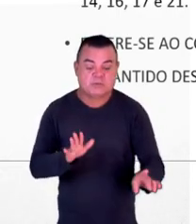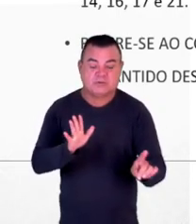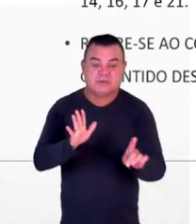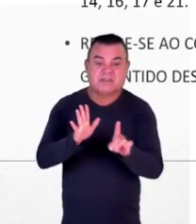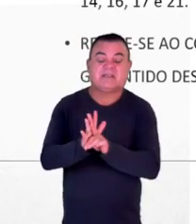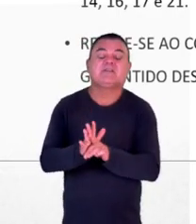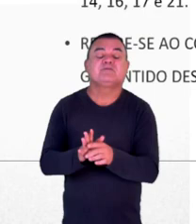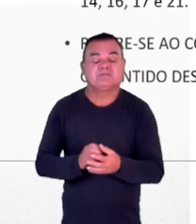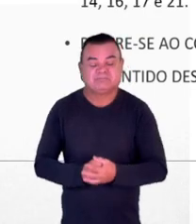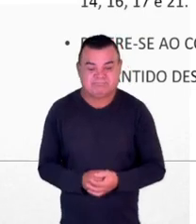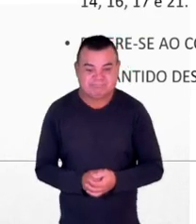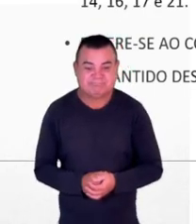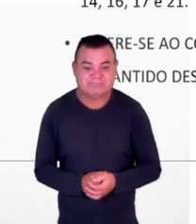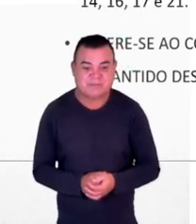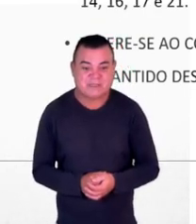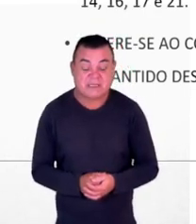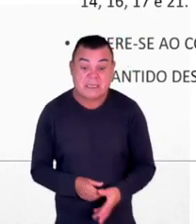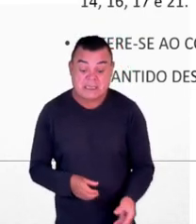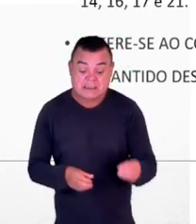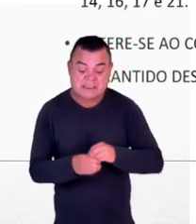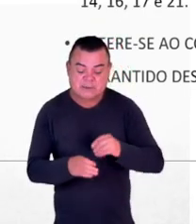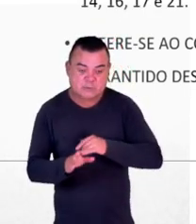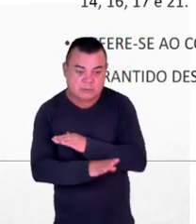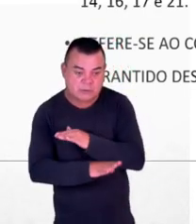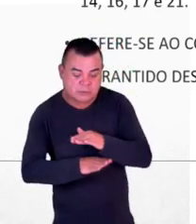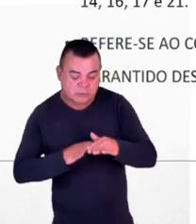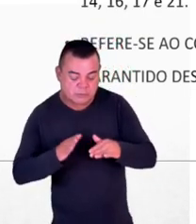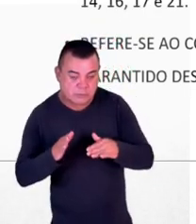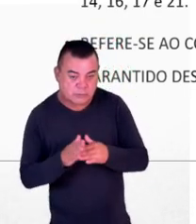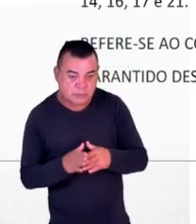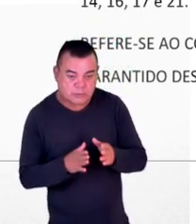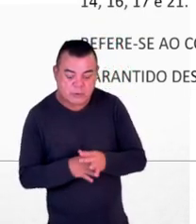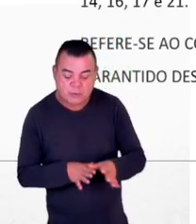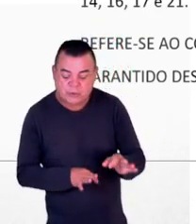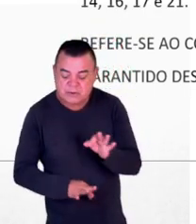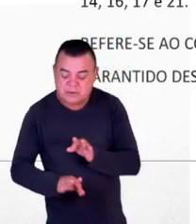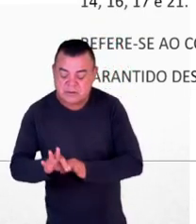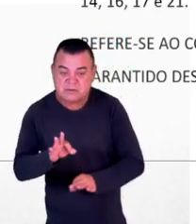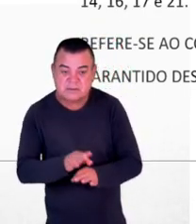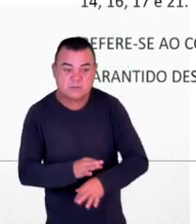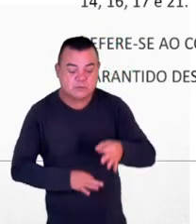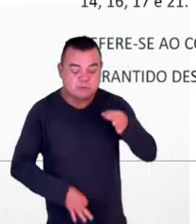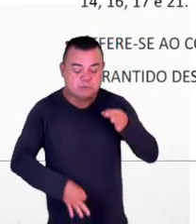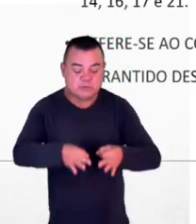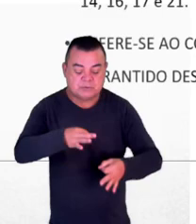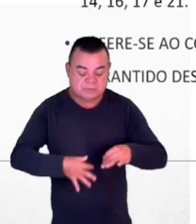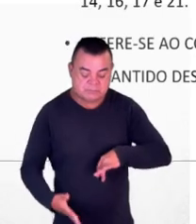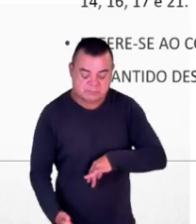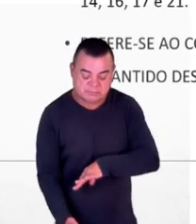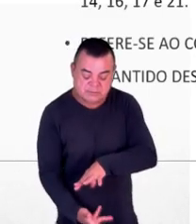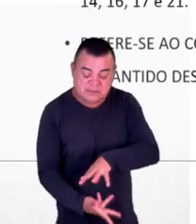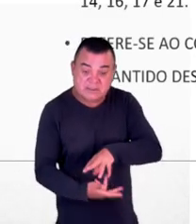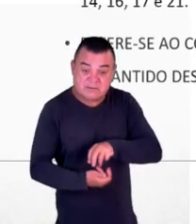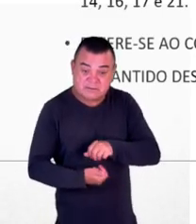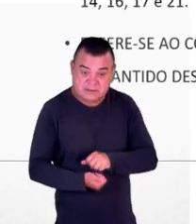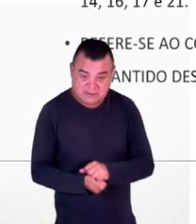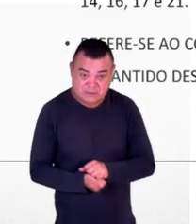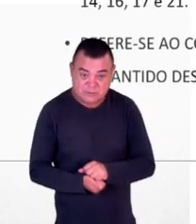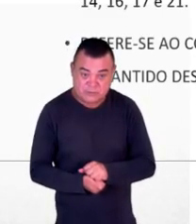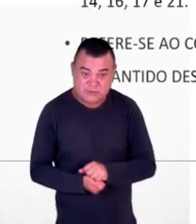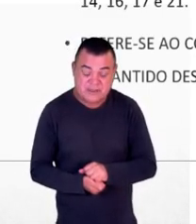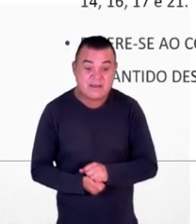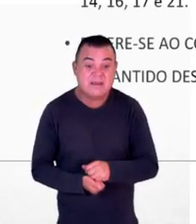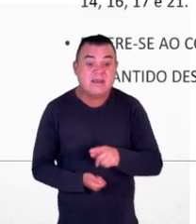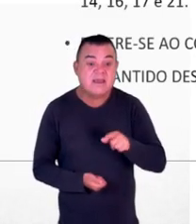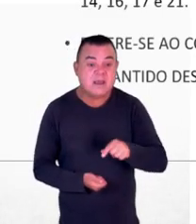certa autonomia dentro de todo o ordenamento jurídico internacional ele é o